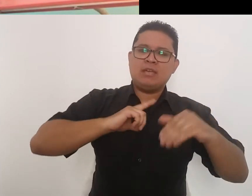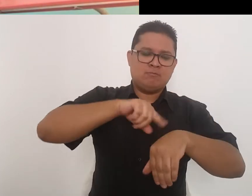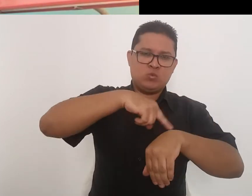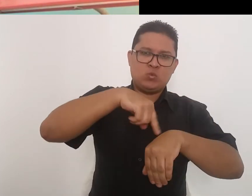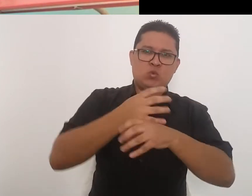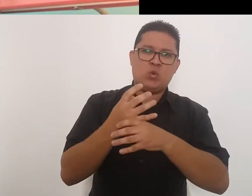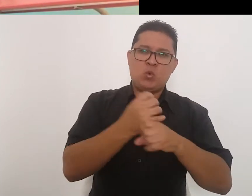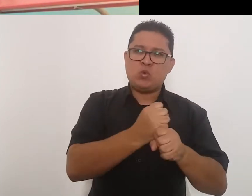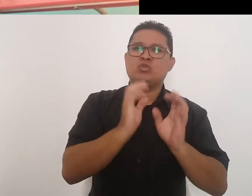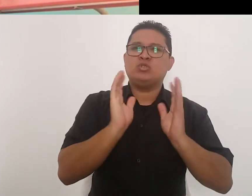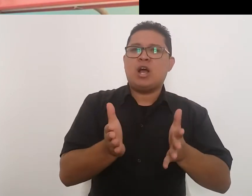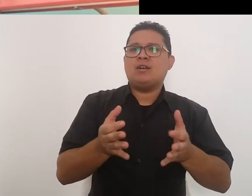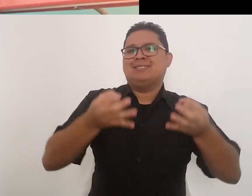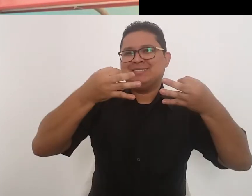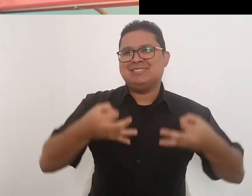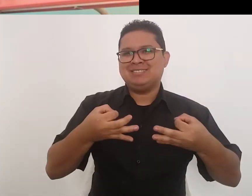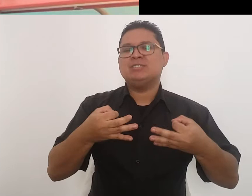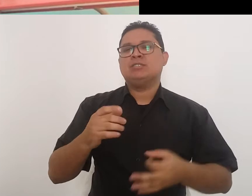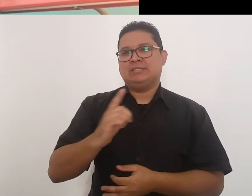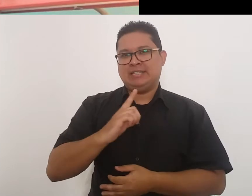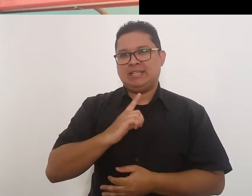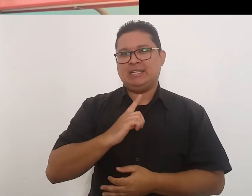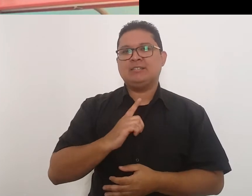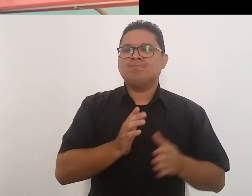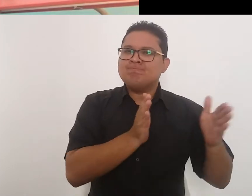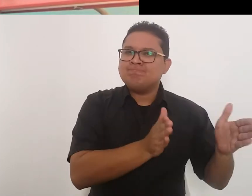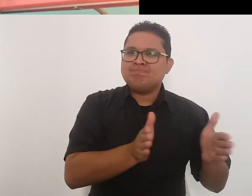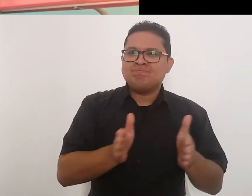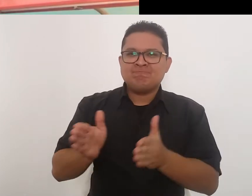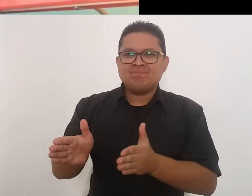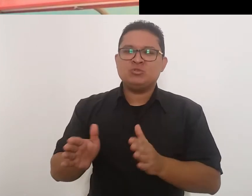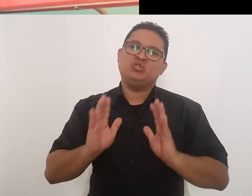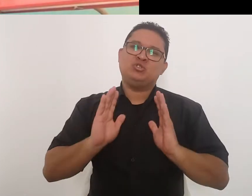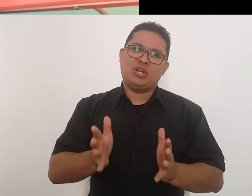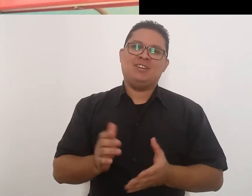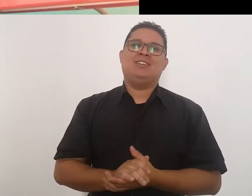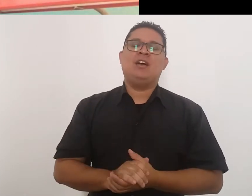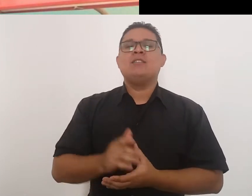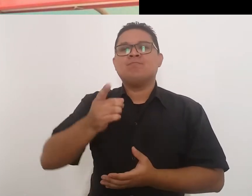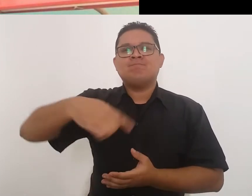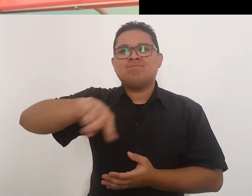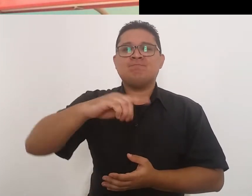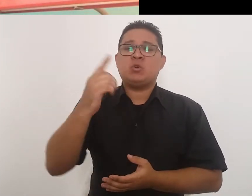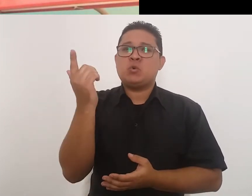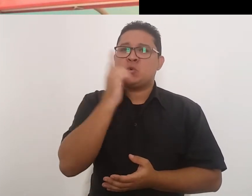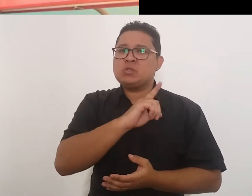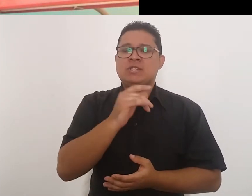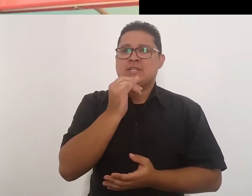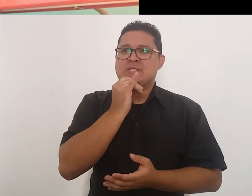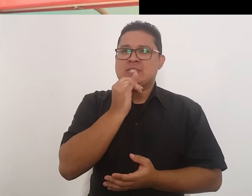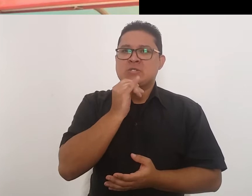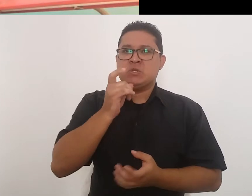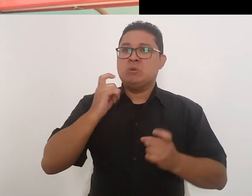de atividades em sala na escola. Então, isso gera uma